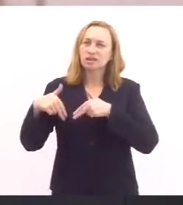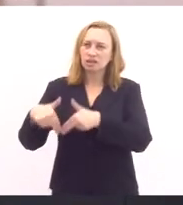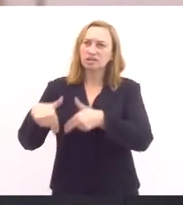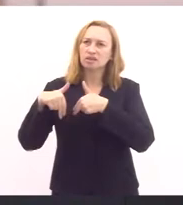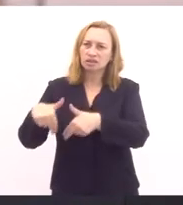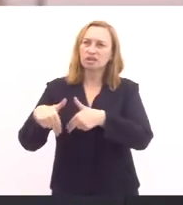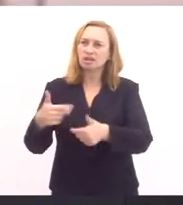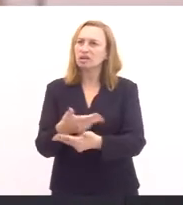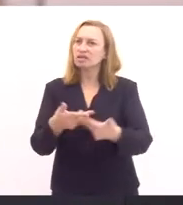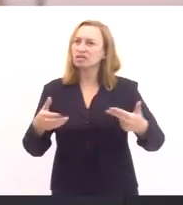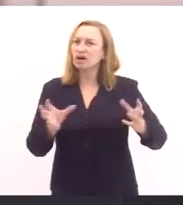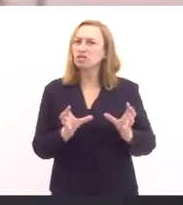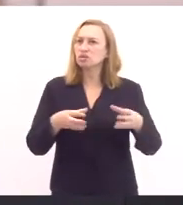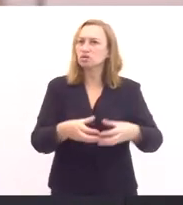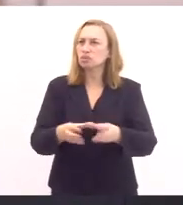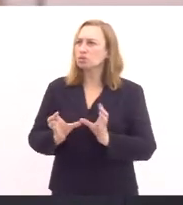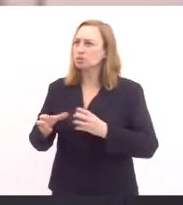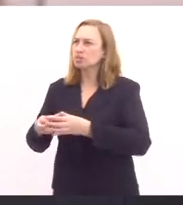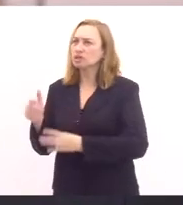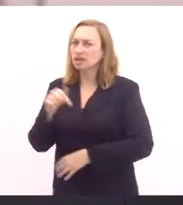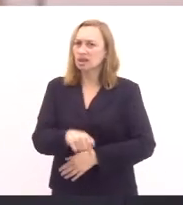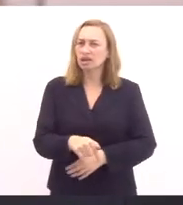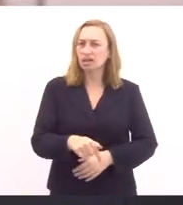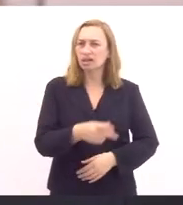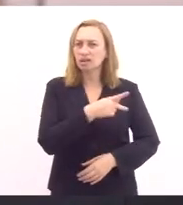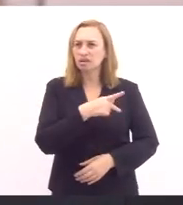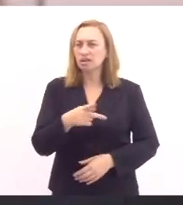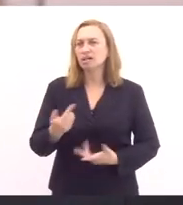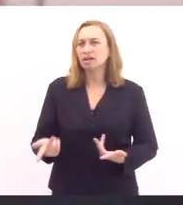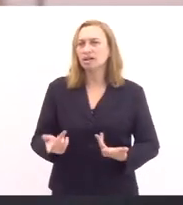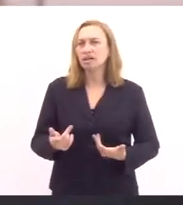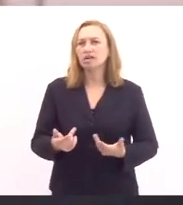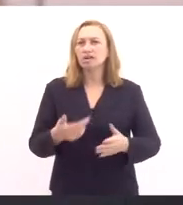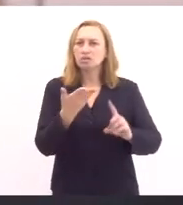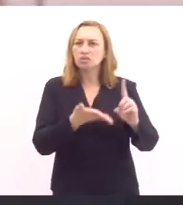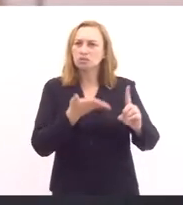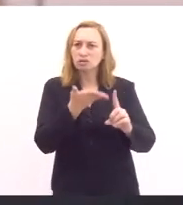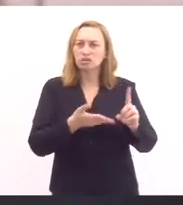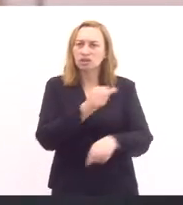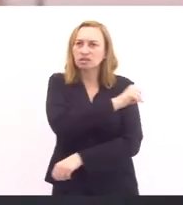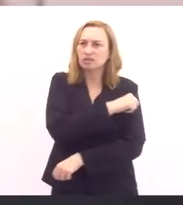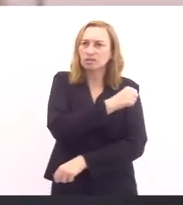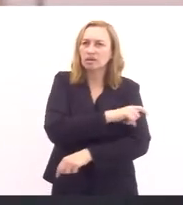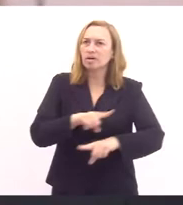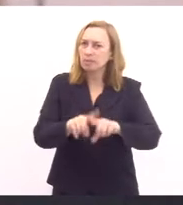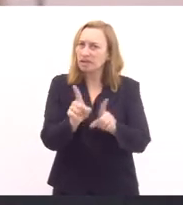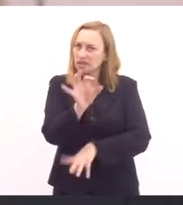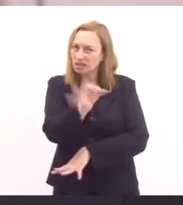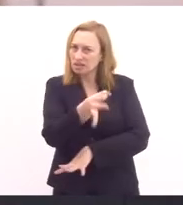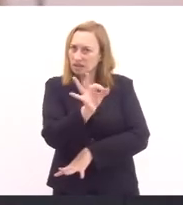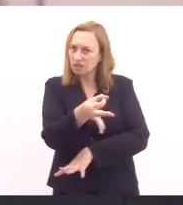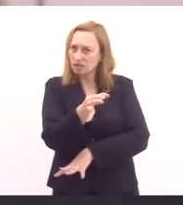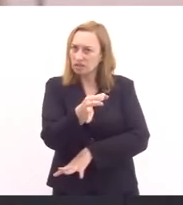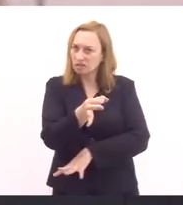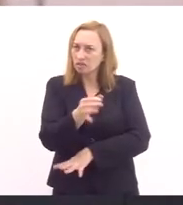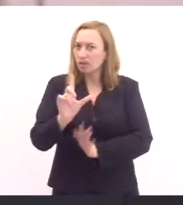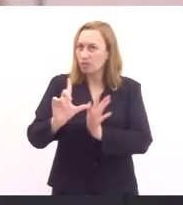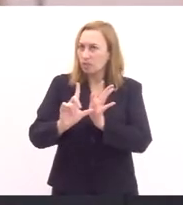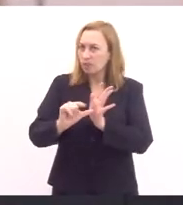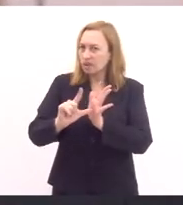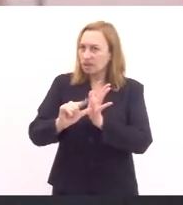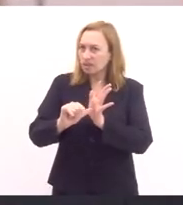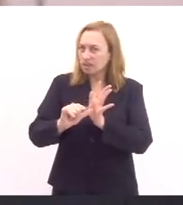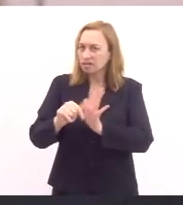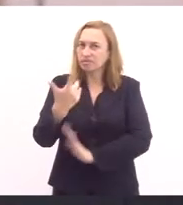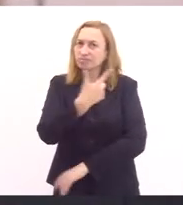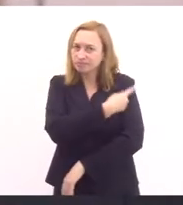várias categorias aqui presentes Douglas enfermeiras sobre os pontos né mas uma coisa é certa o atraso